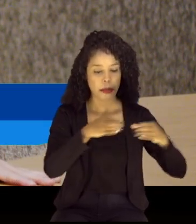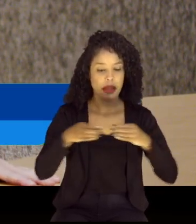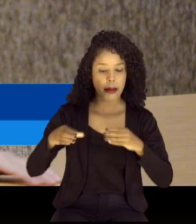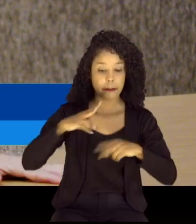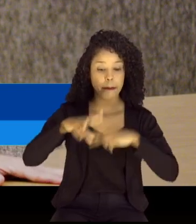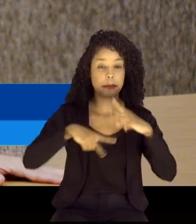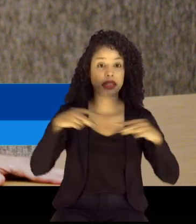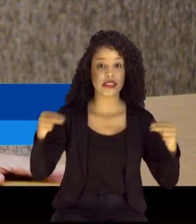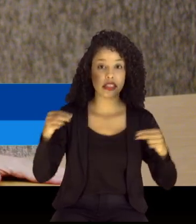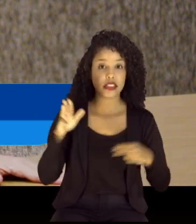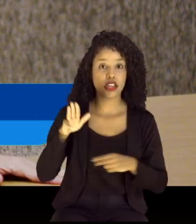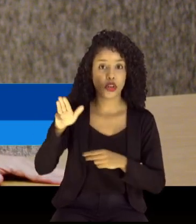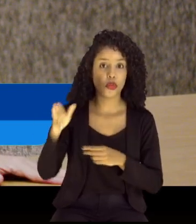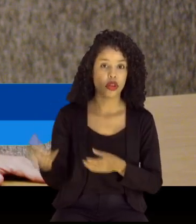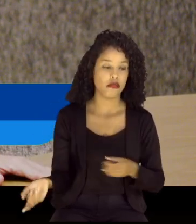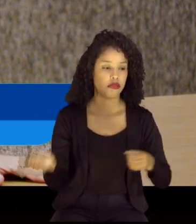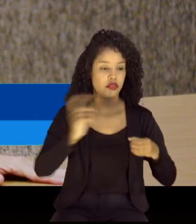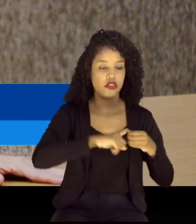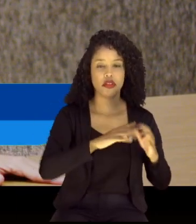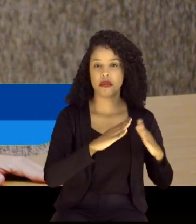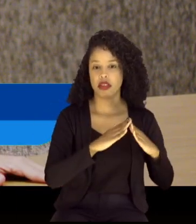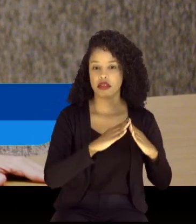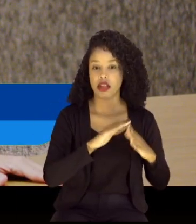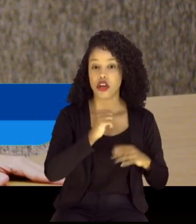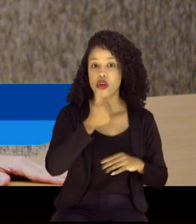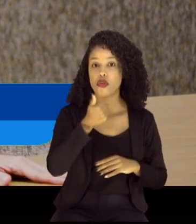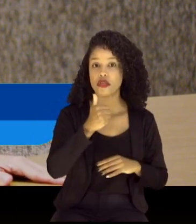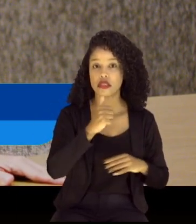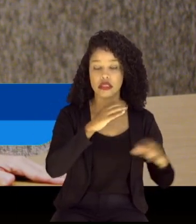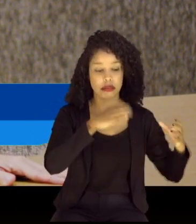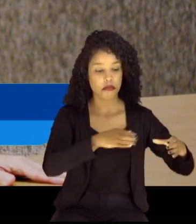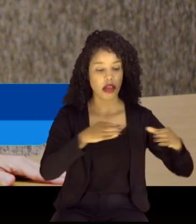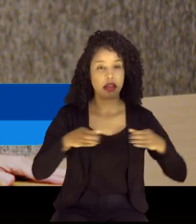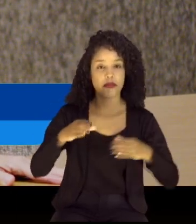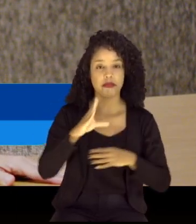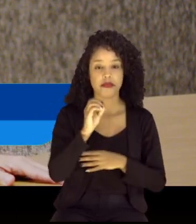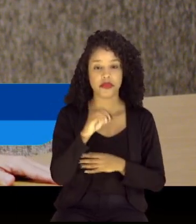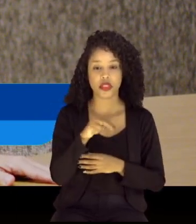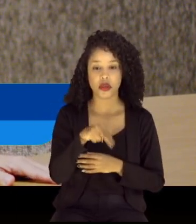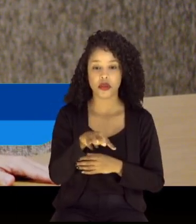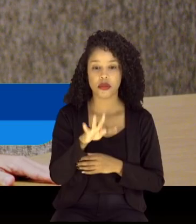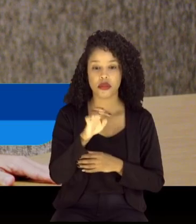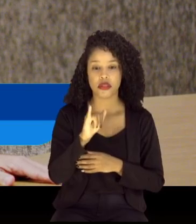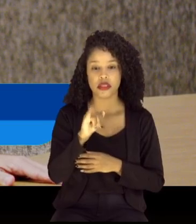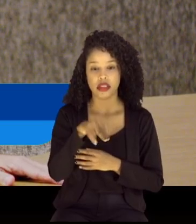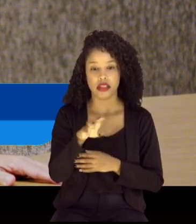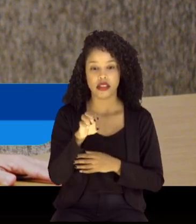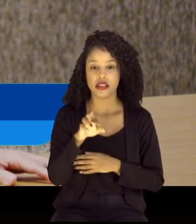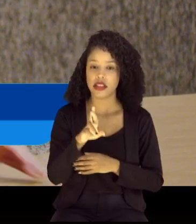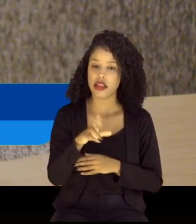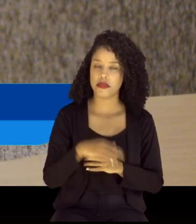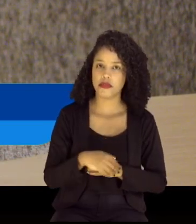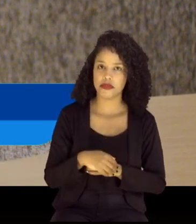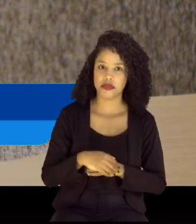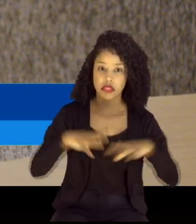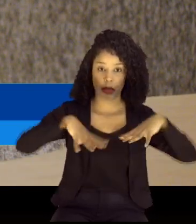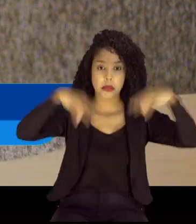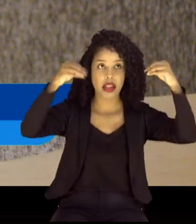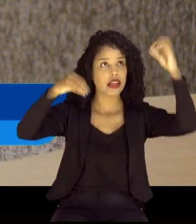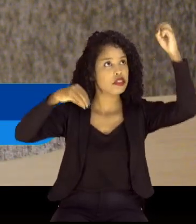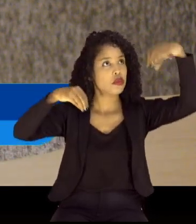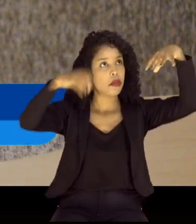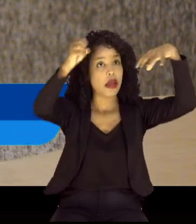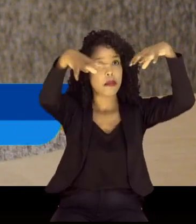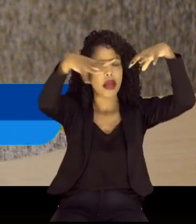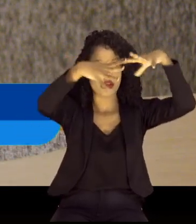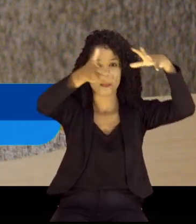que Lula levou para casa. 11. 11. Até luxo do palácio sumiu, deputado. Quando a gente for falar as coisas, tem que dar uma olhadinha um